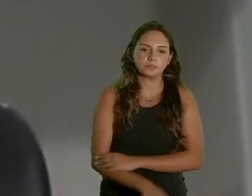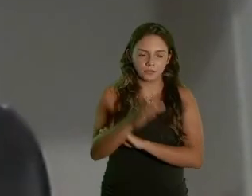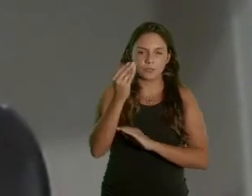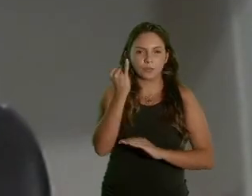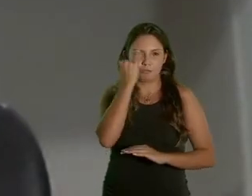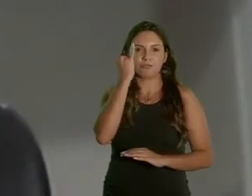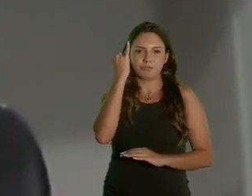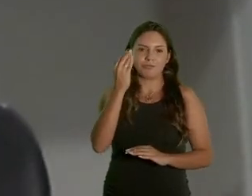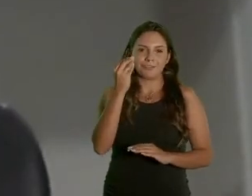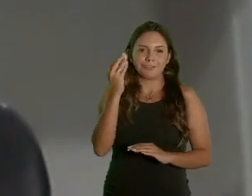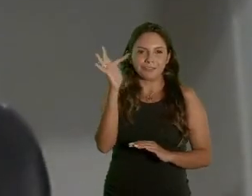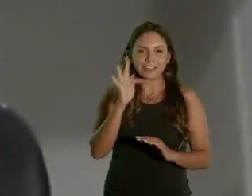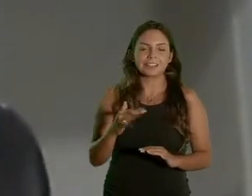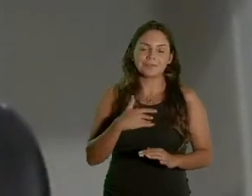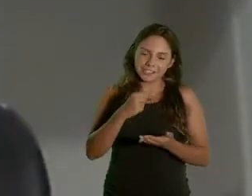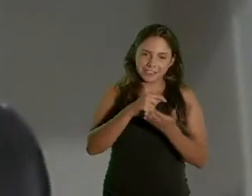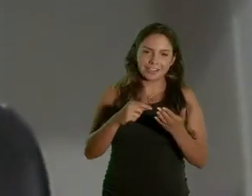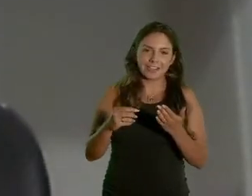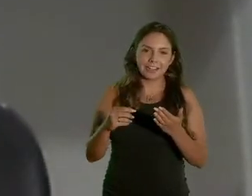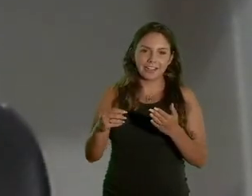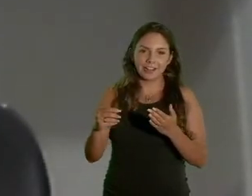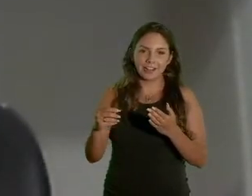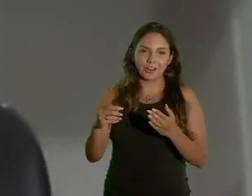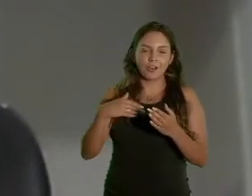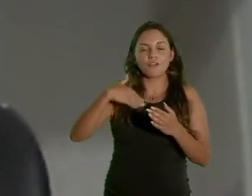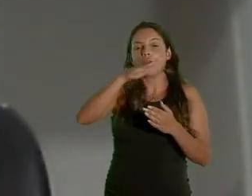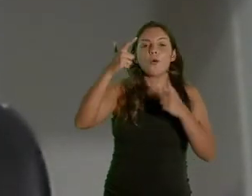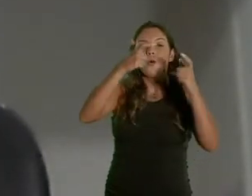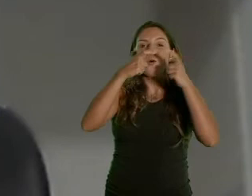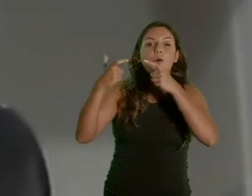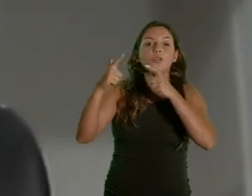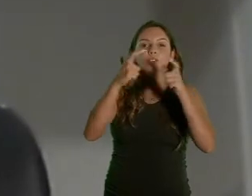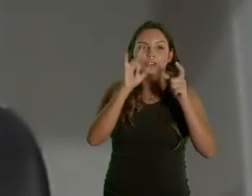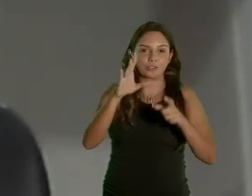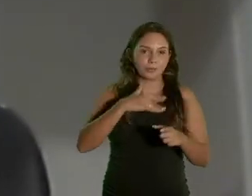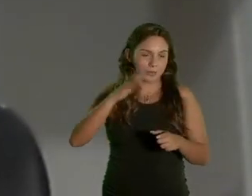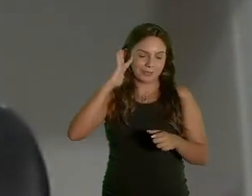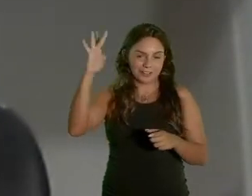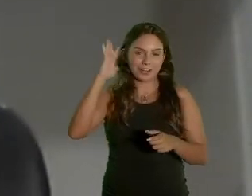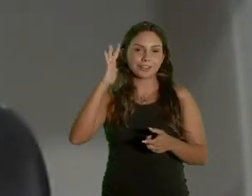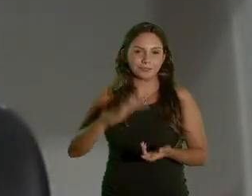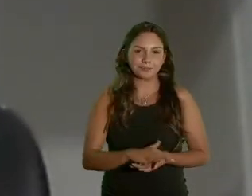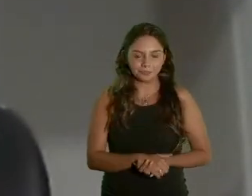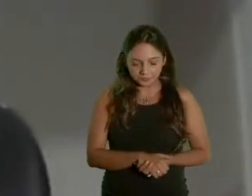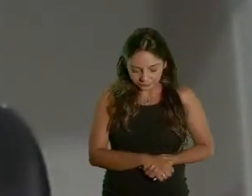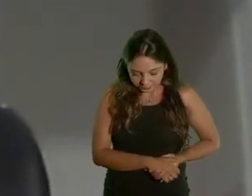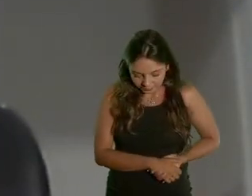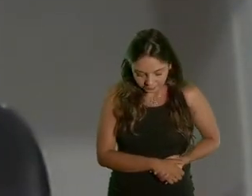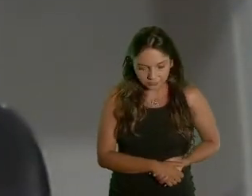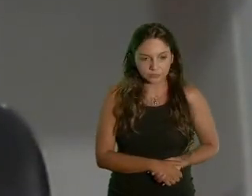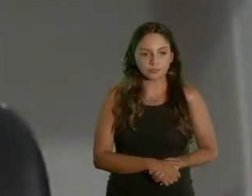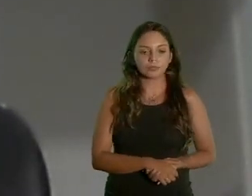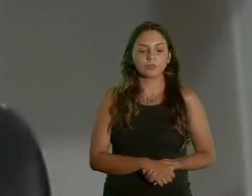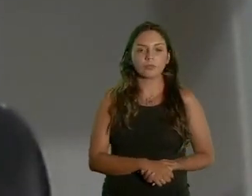muito gratificante, é ver que a minha escrita me leva a outros lugares que não apenas a minha imaginação. Que